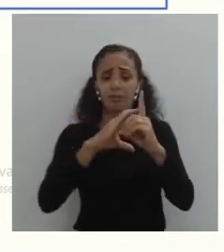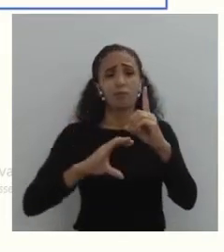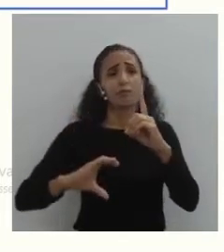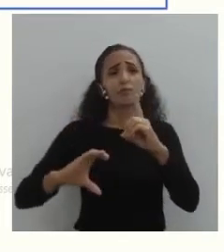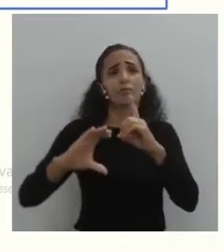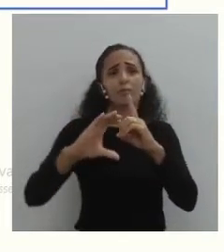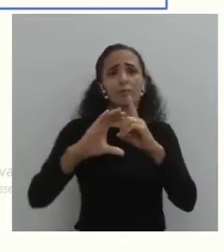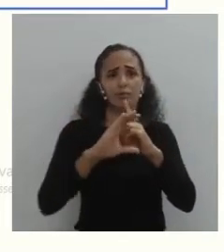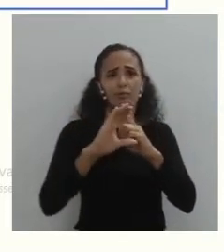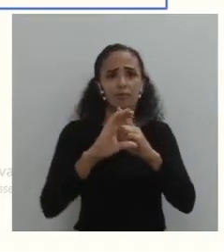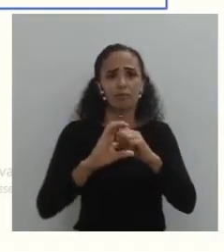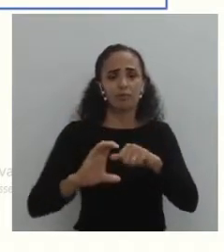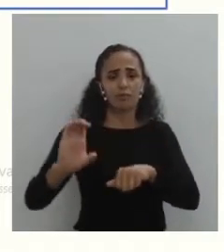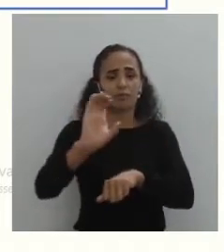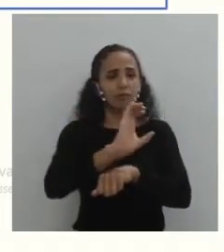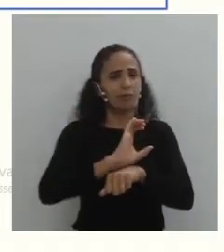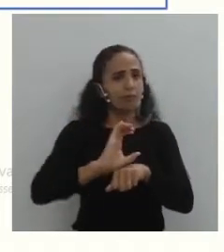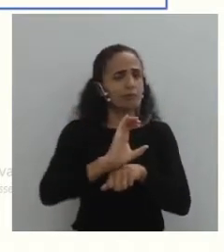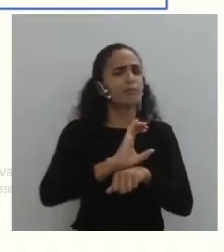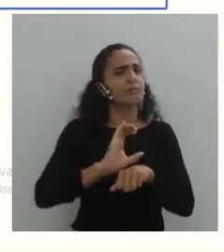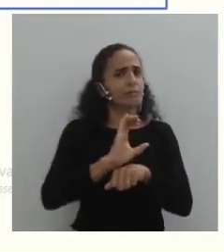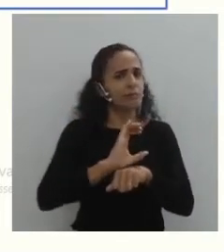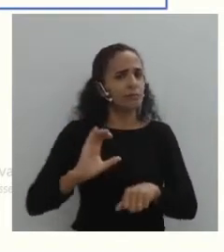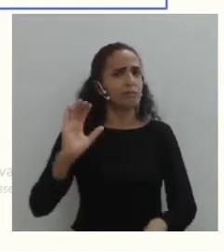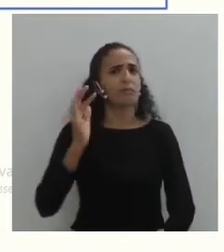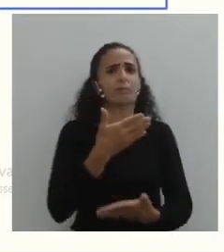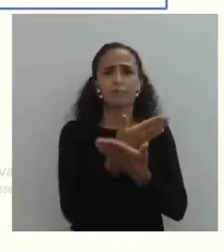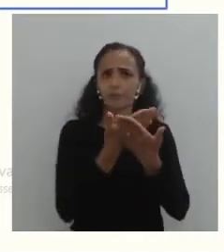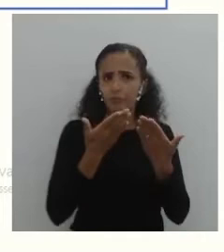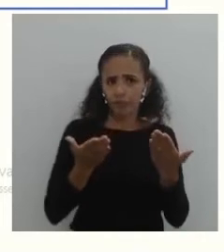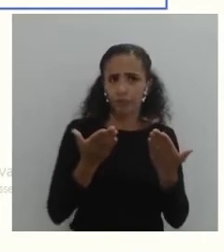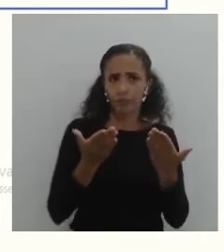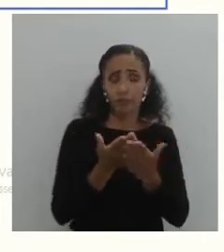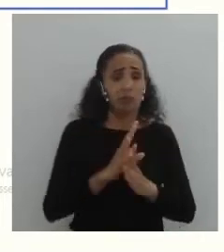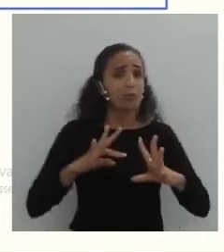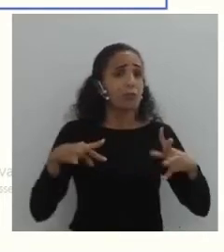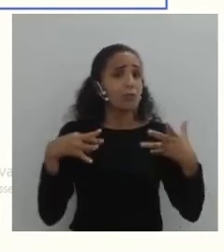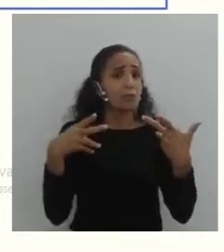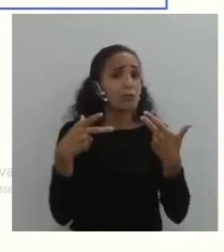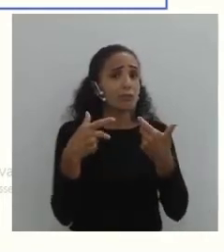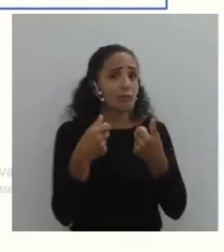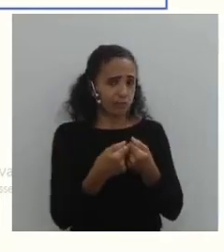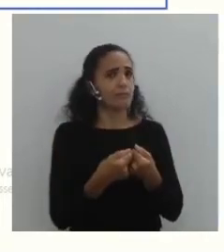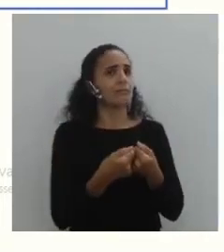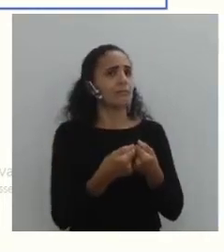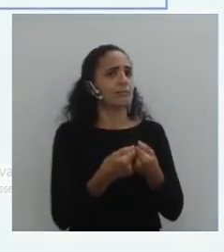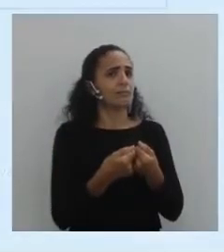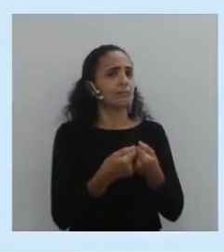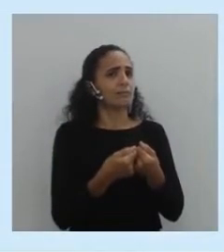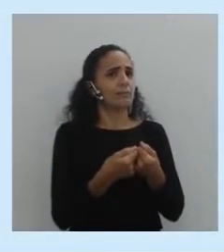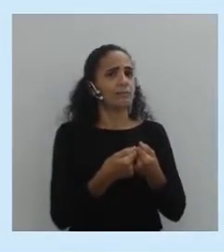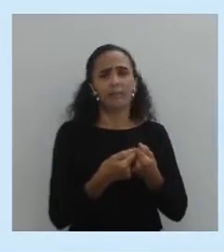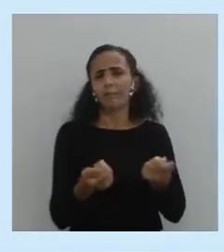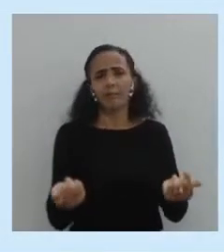pela Constituição Federal, sem espaço para intolerância. Corta para mim, sem